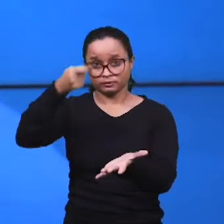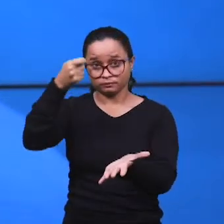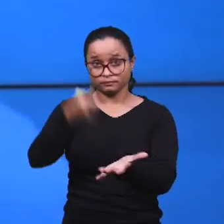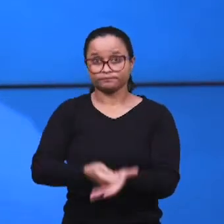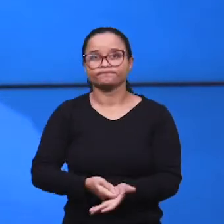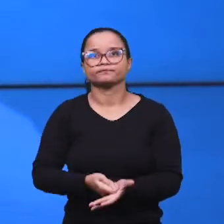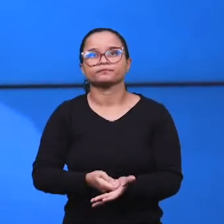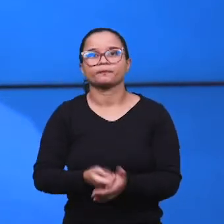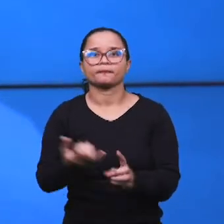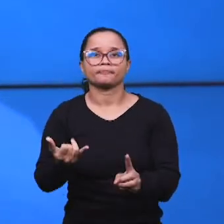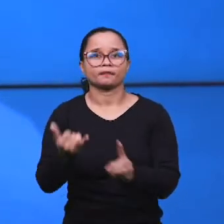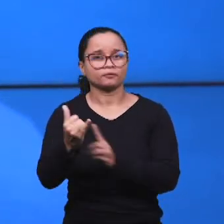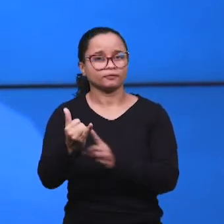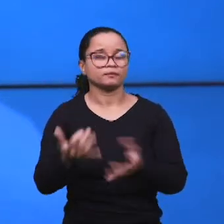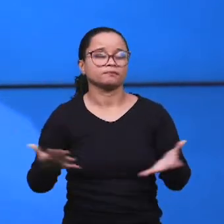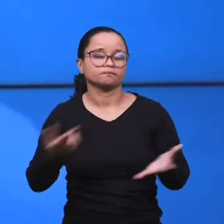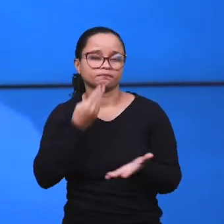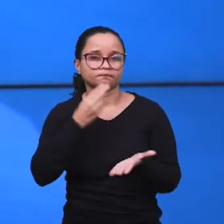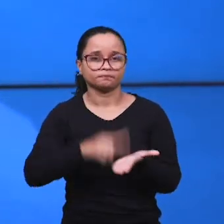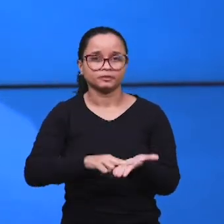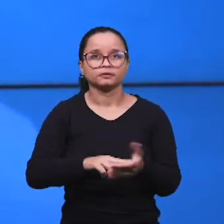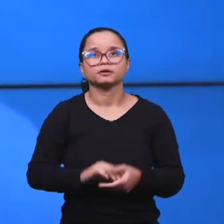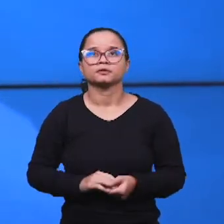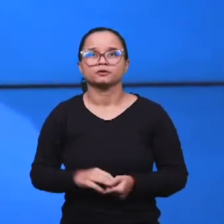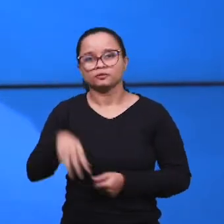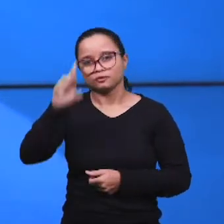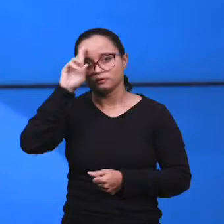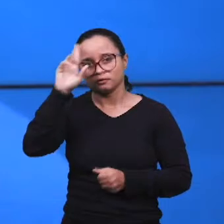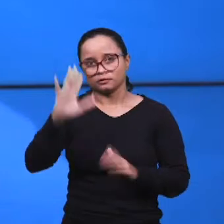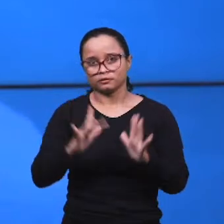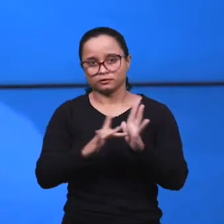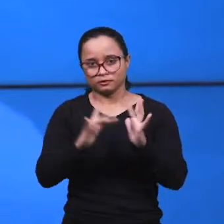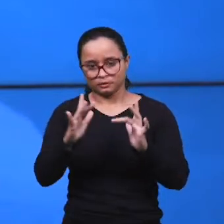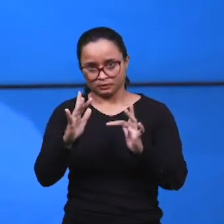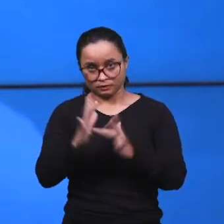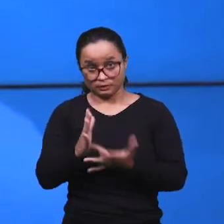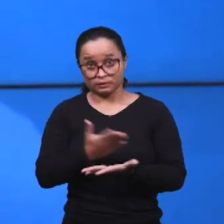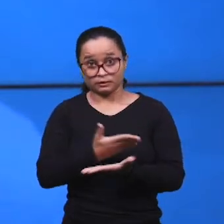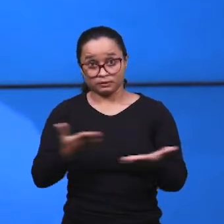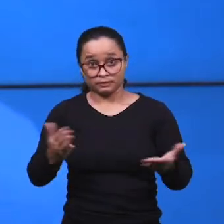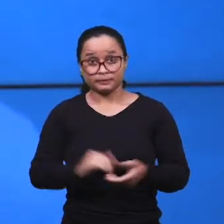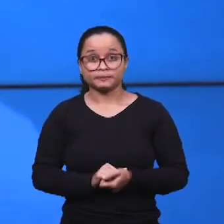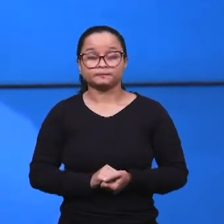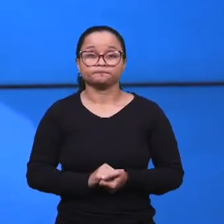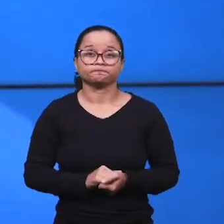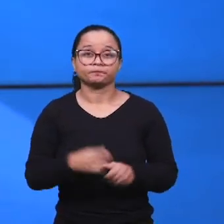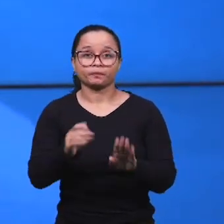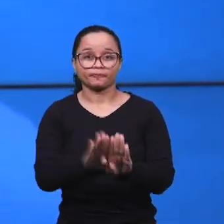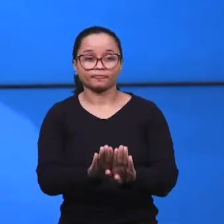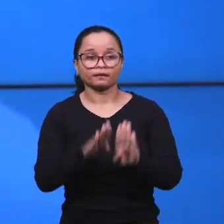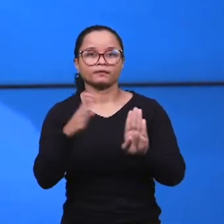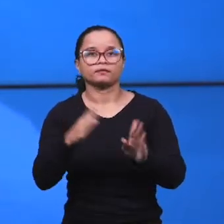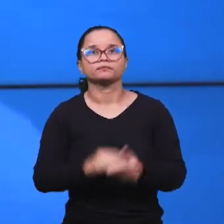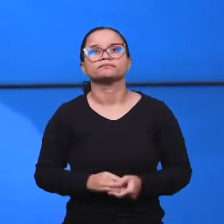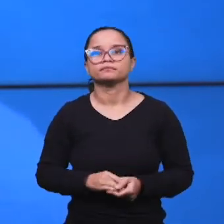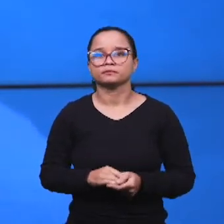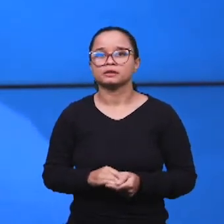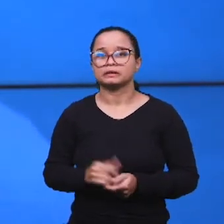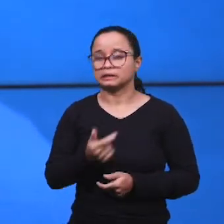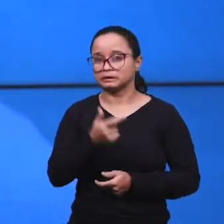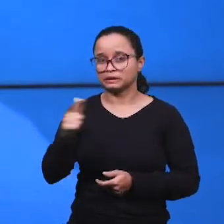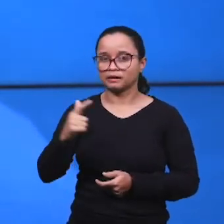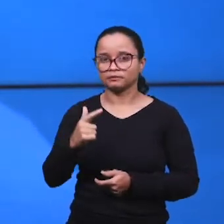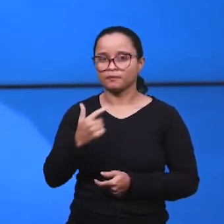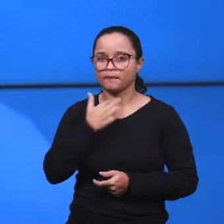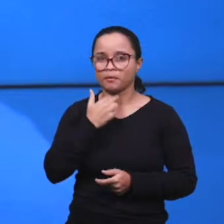a profecia da carta, quando o Senhor Jesus disse que eis que pus diante de ti uma porta aberta que ninguém a